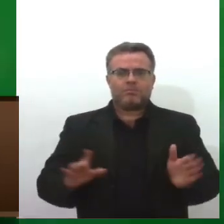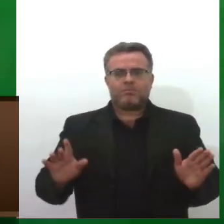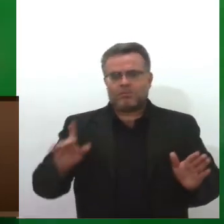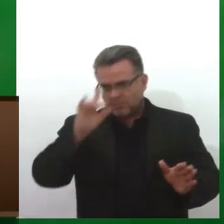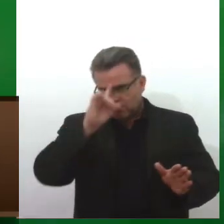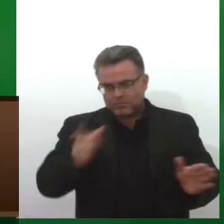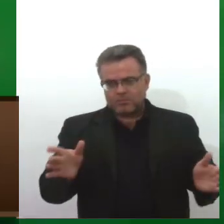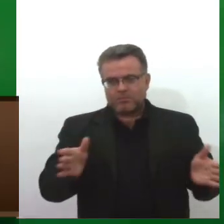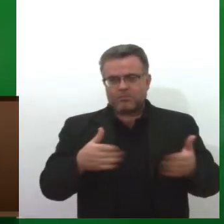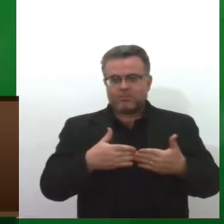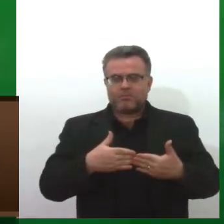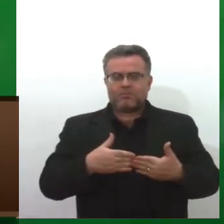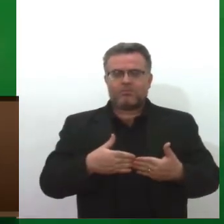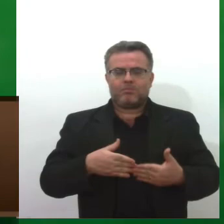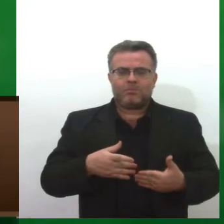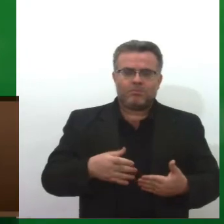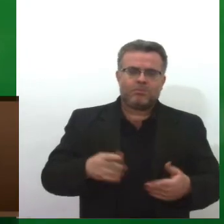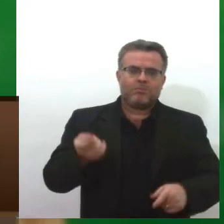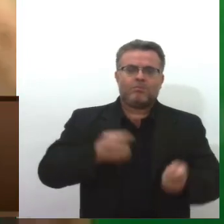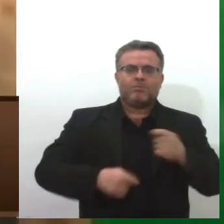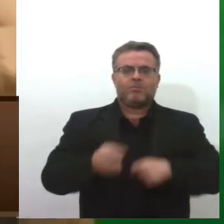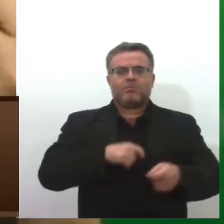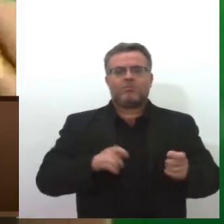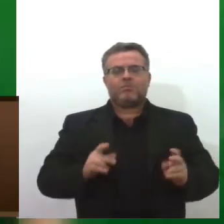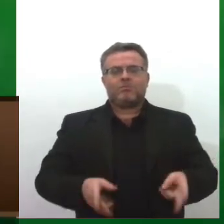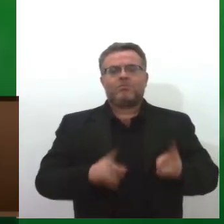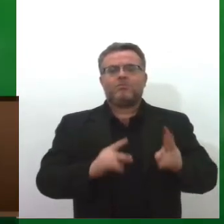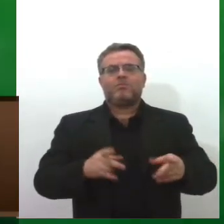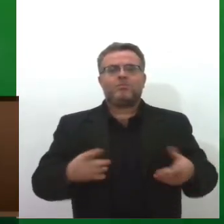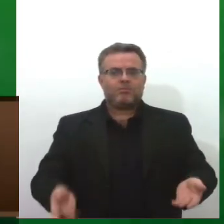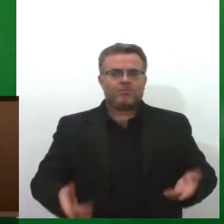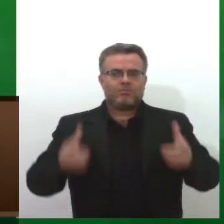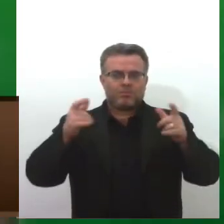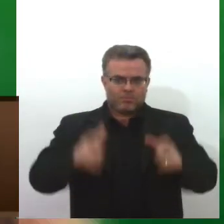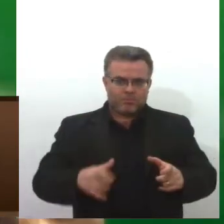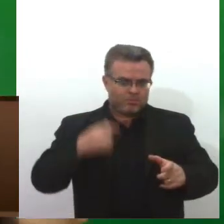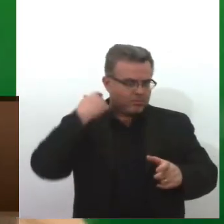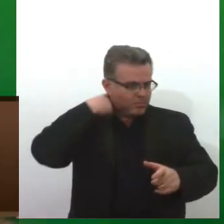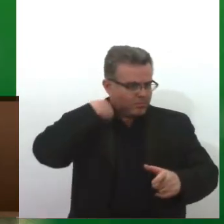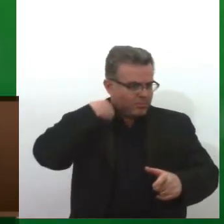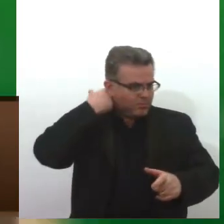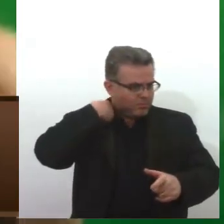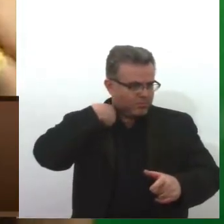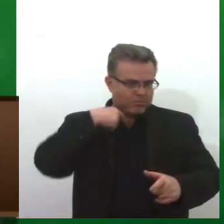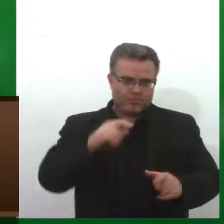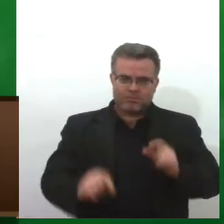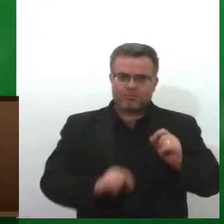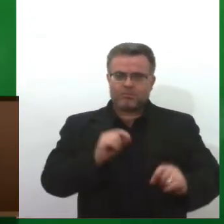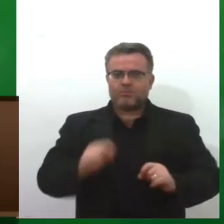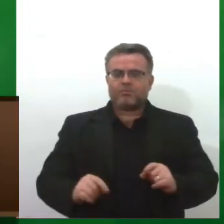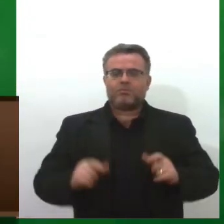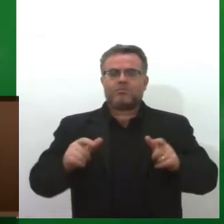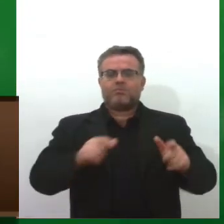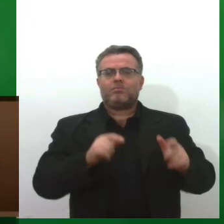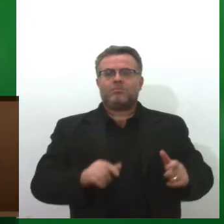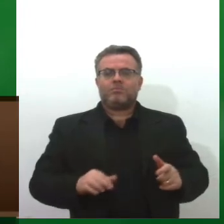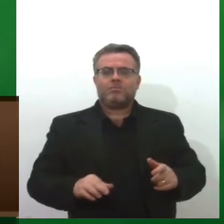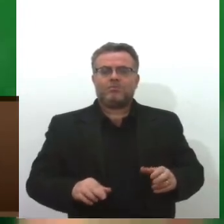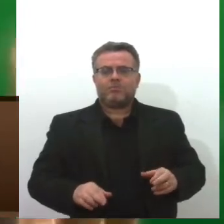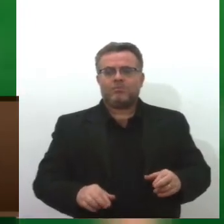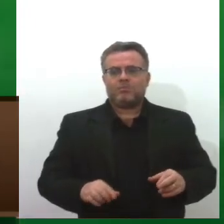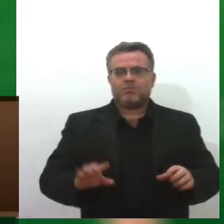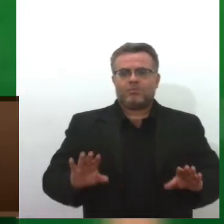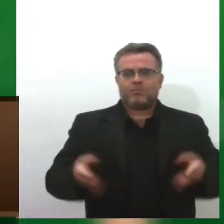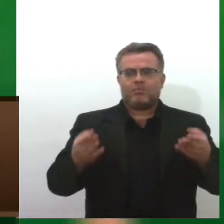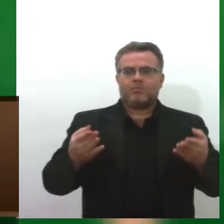daí mexe com toda a economia. Um setor que foi bastante impactado na pandemia foram os setores de evento. Eu